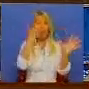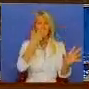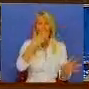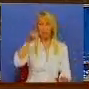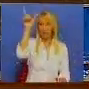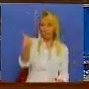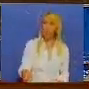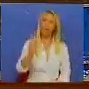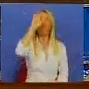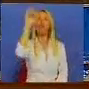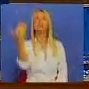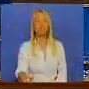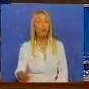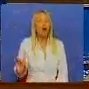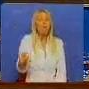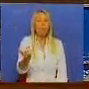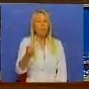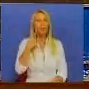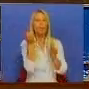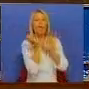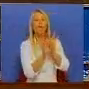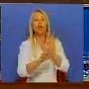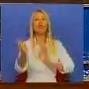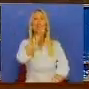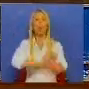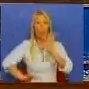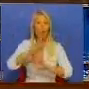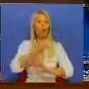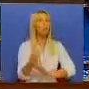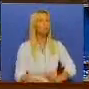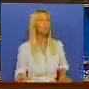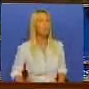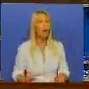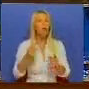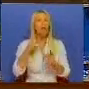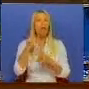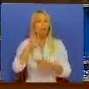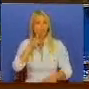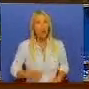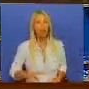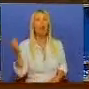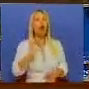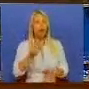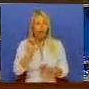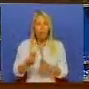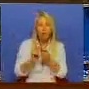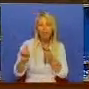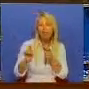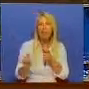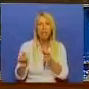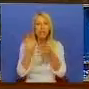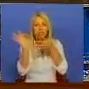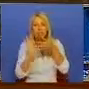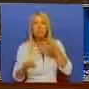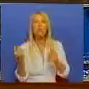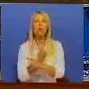usa eficientemente os fundos comunitários, define corretamente as prioridades e põe em marcha os mecanismos de candidatura